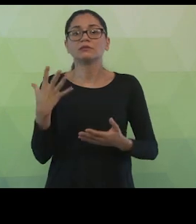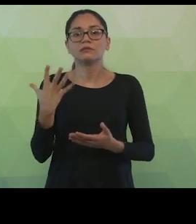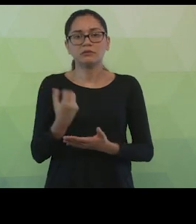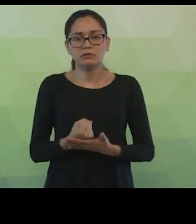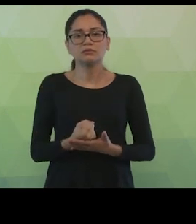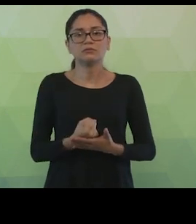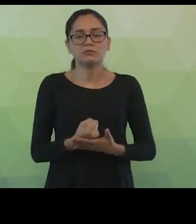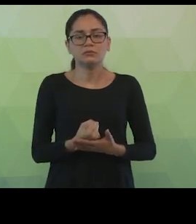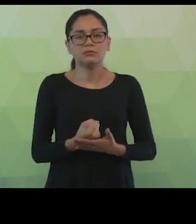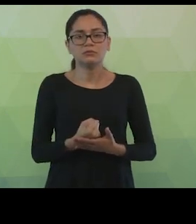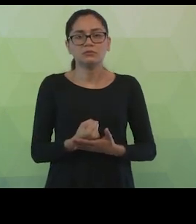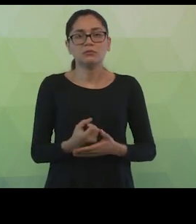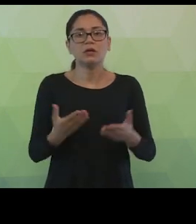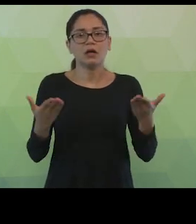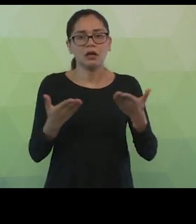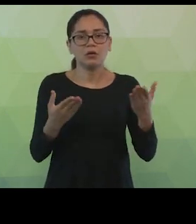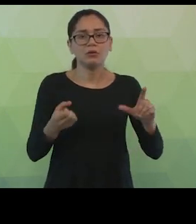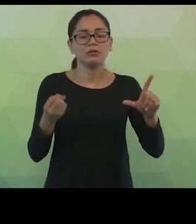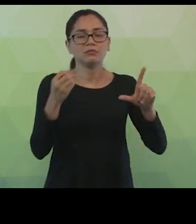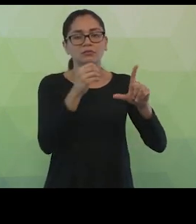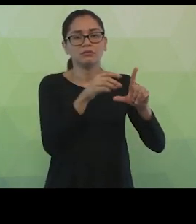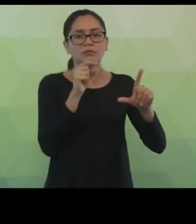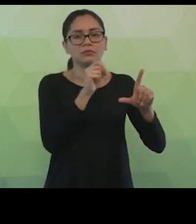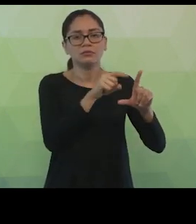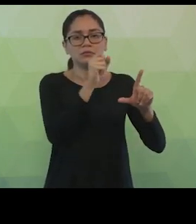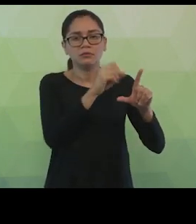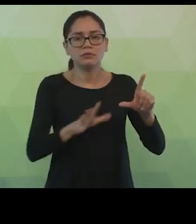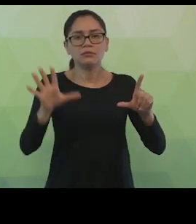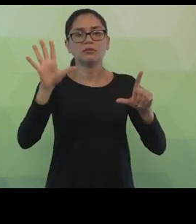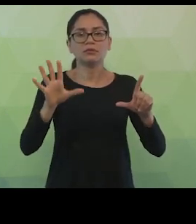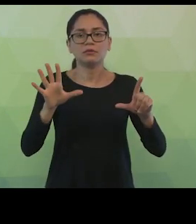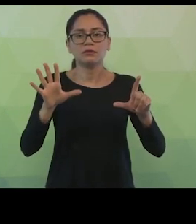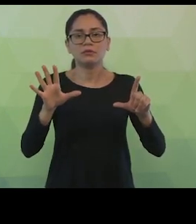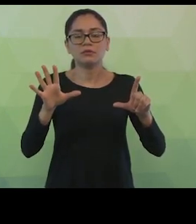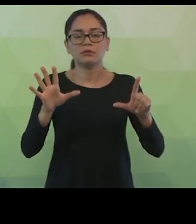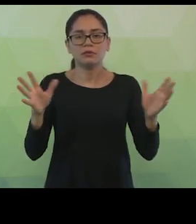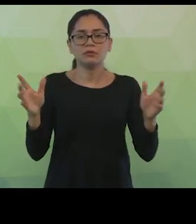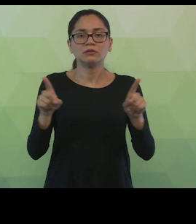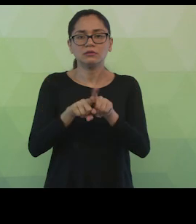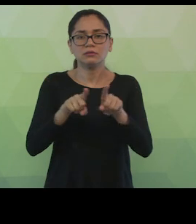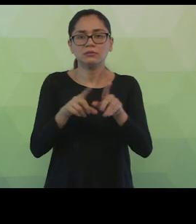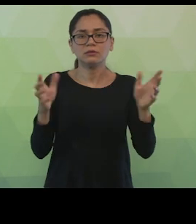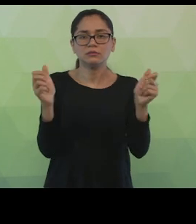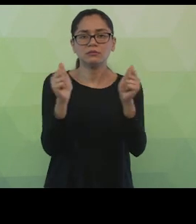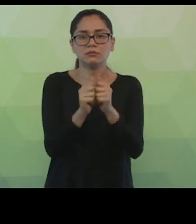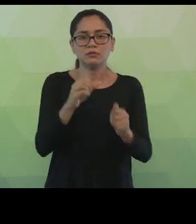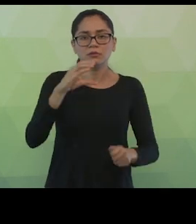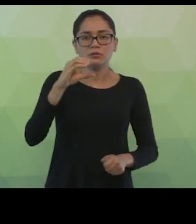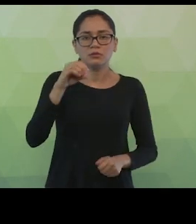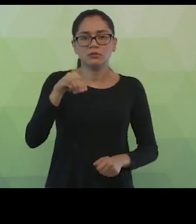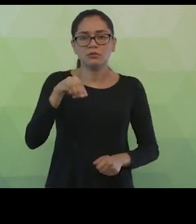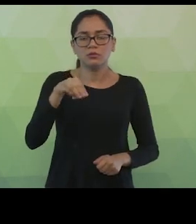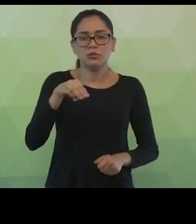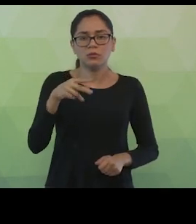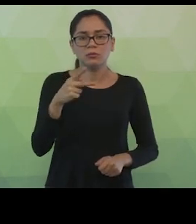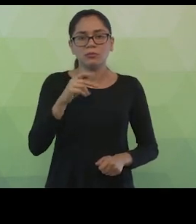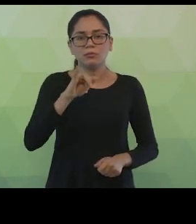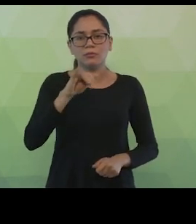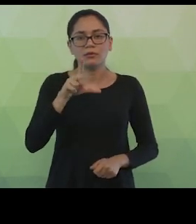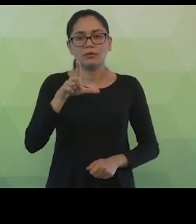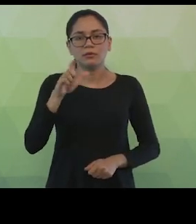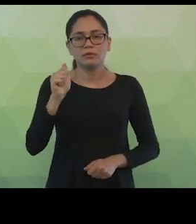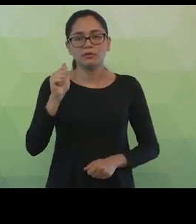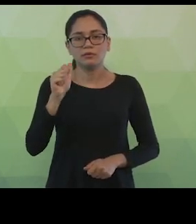agora vamos executar, executar, compilar e executar. Então